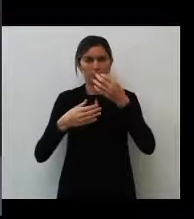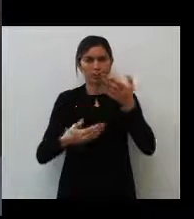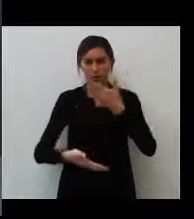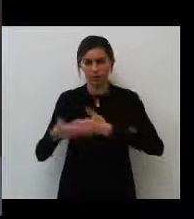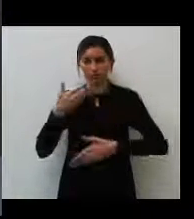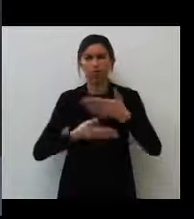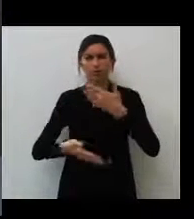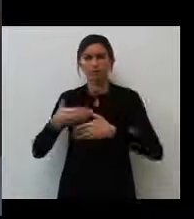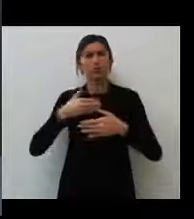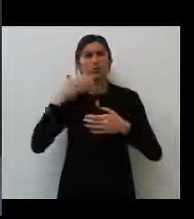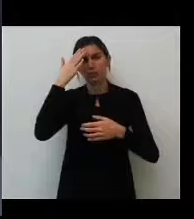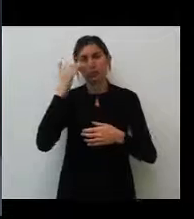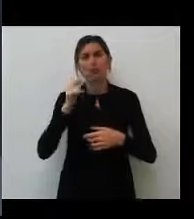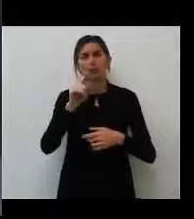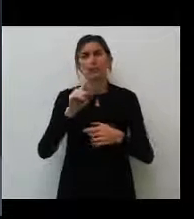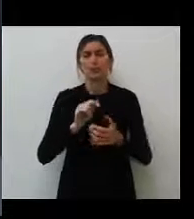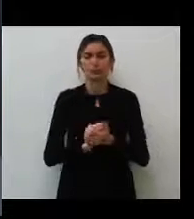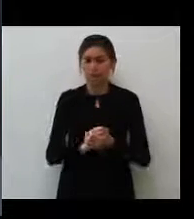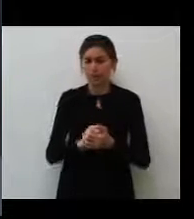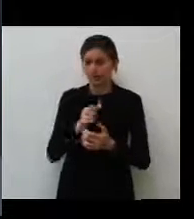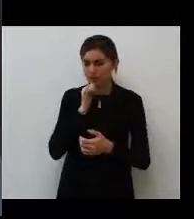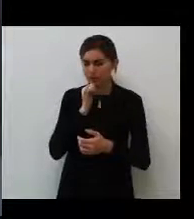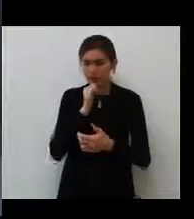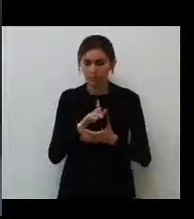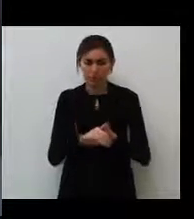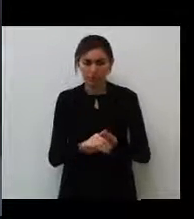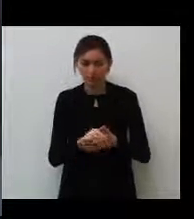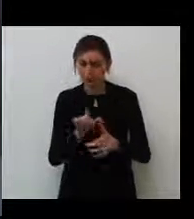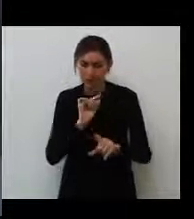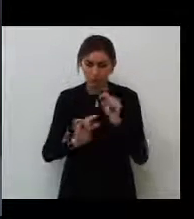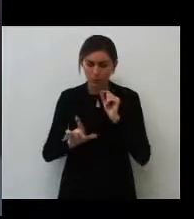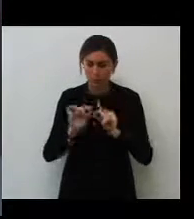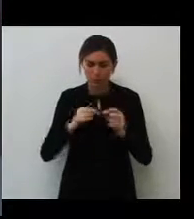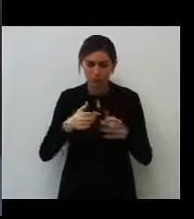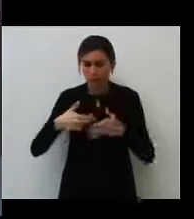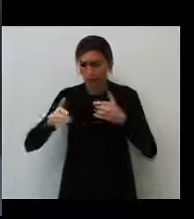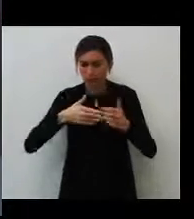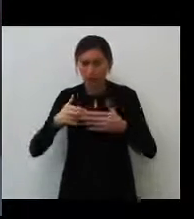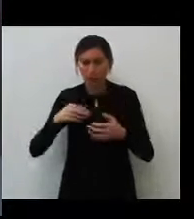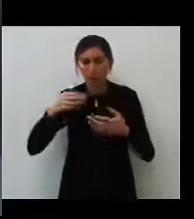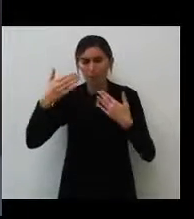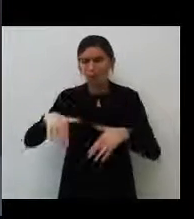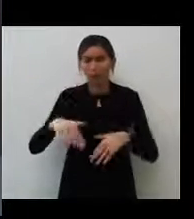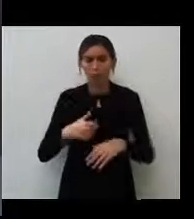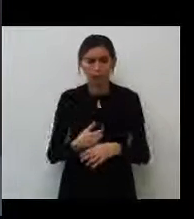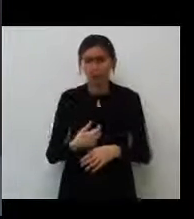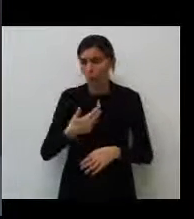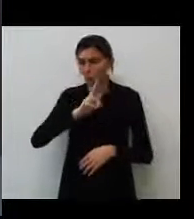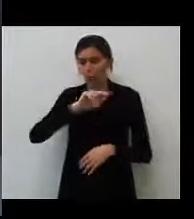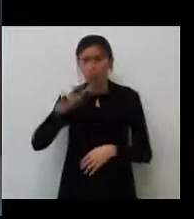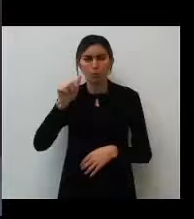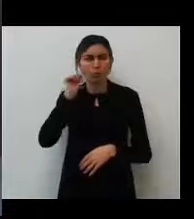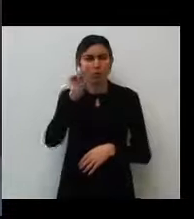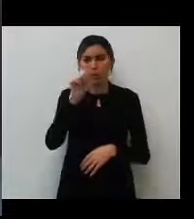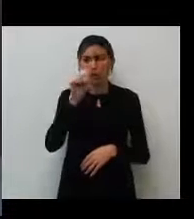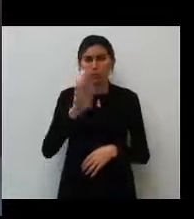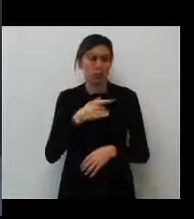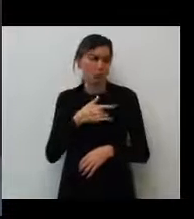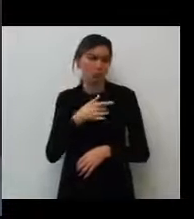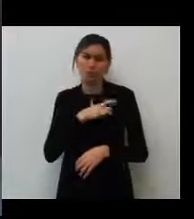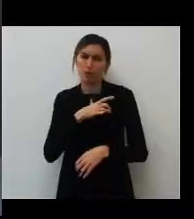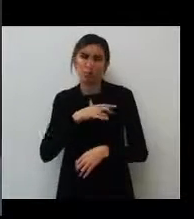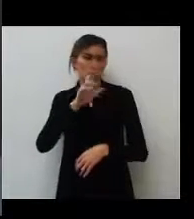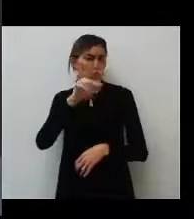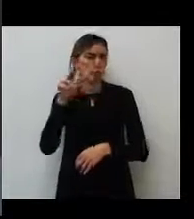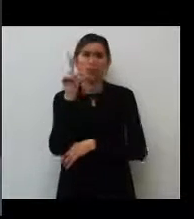para mim que interagir mamãe eu quero saber quando vai fazer um chuta ajeitar o cabelo quando vocês vão chutar pronta deixa o qual eu nunca acho tão letra aí eu tenho